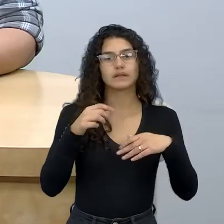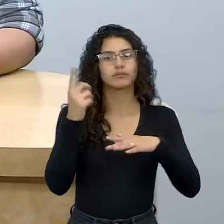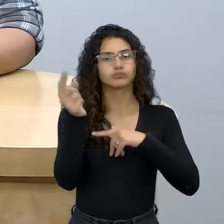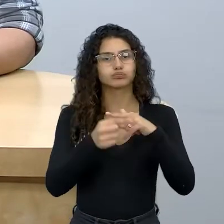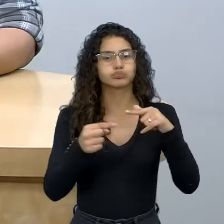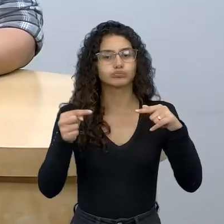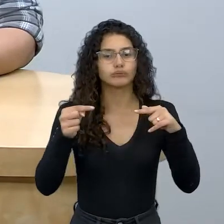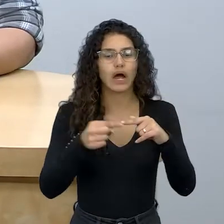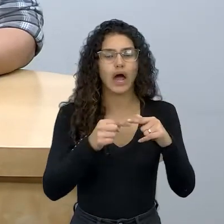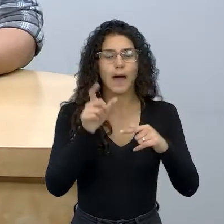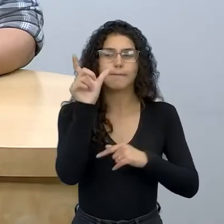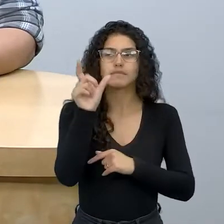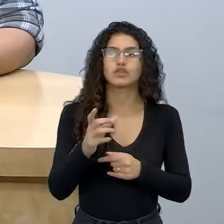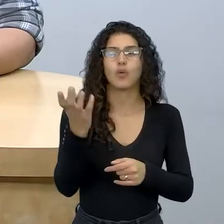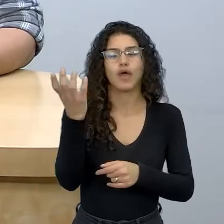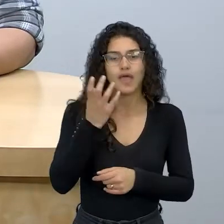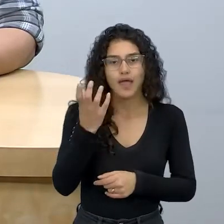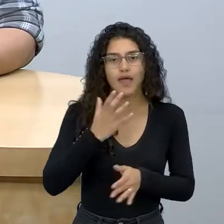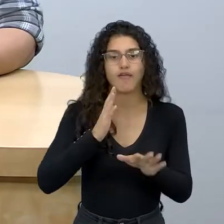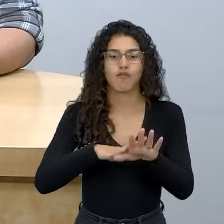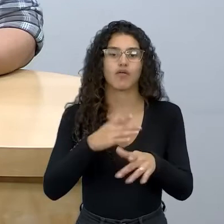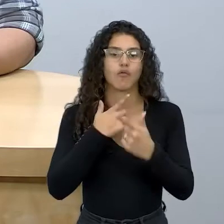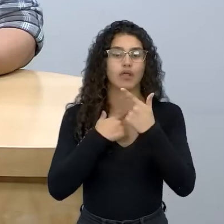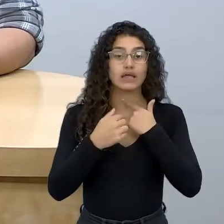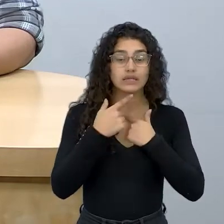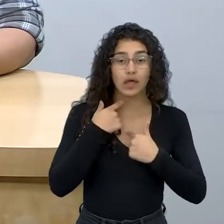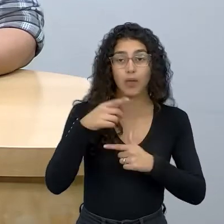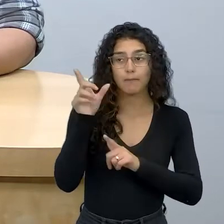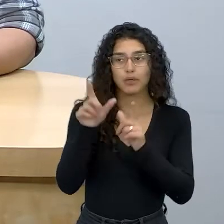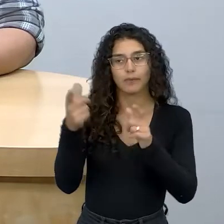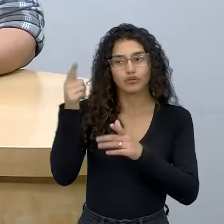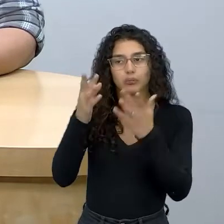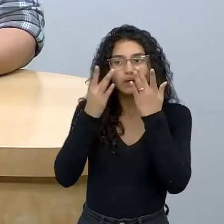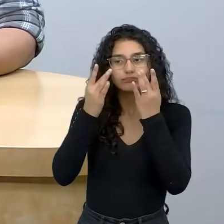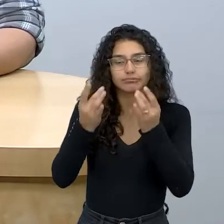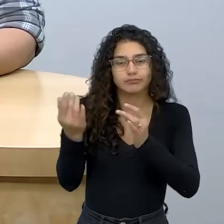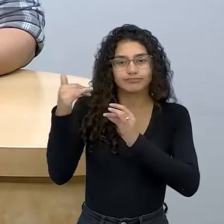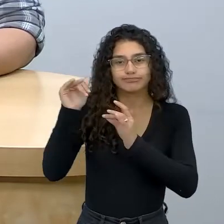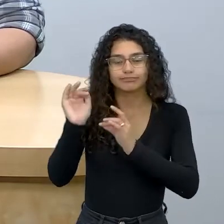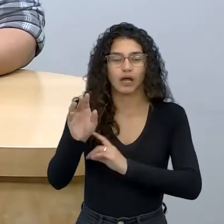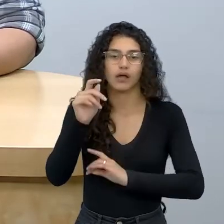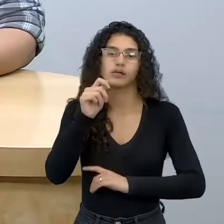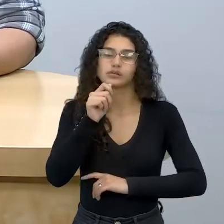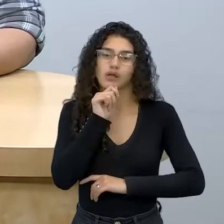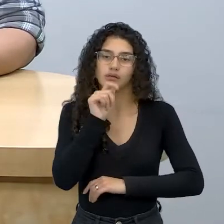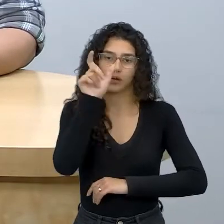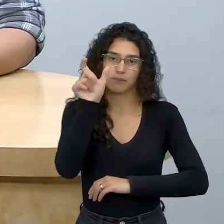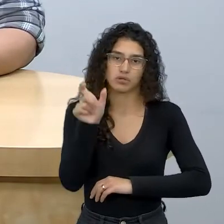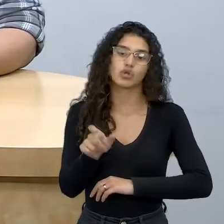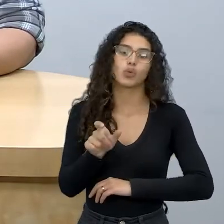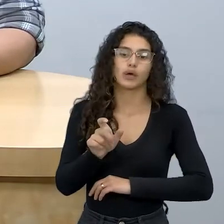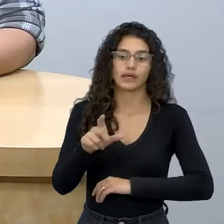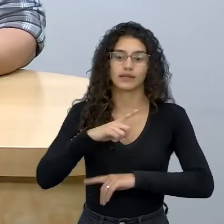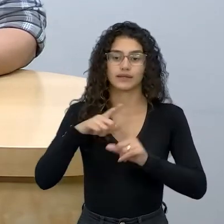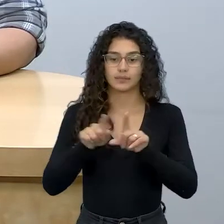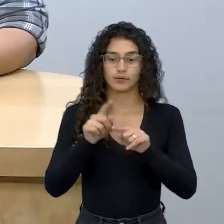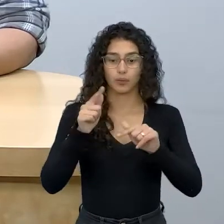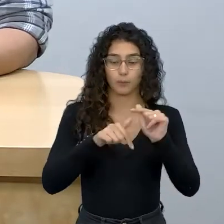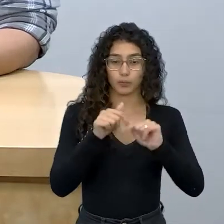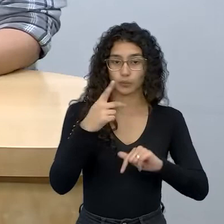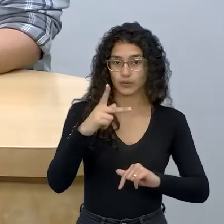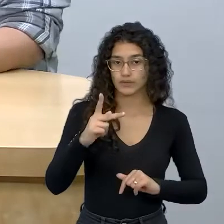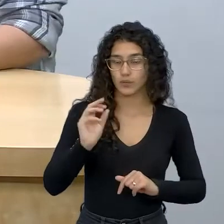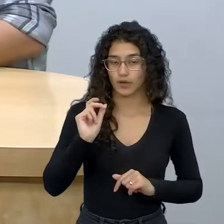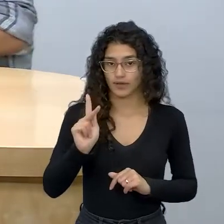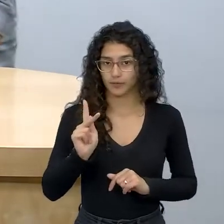atingir a dor que as pessoas sentem para estar conseguindo chamar mais atenção ainda a respeito do seu produto,